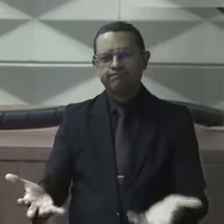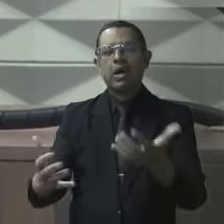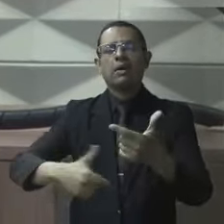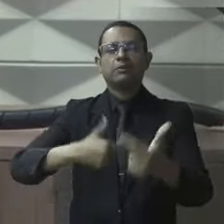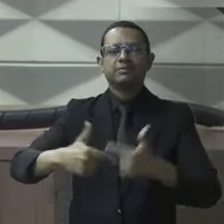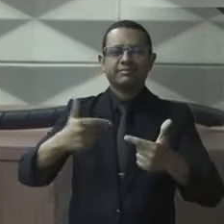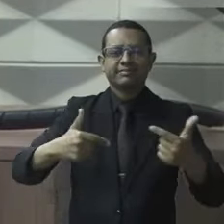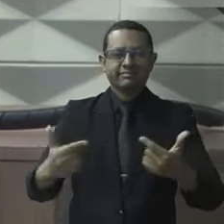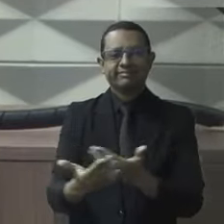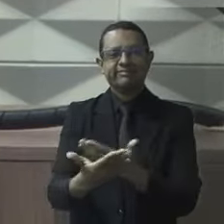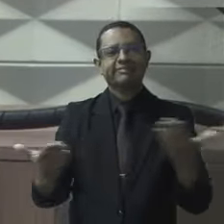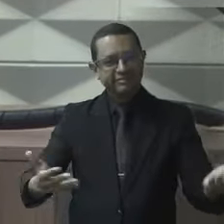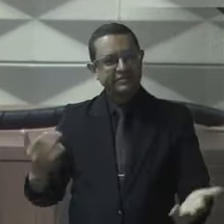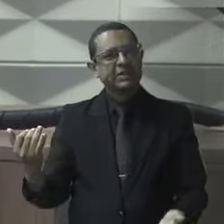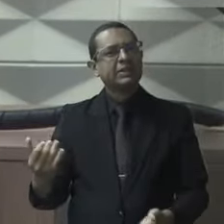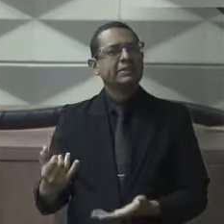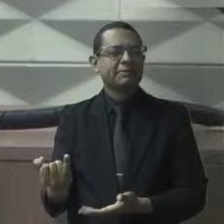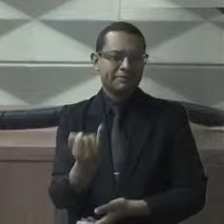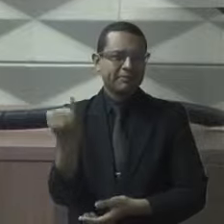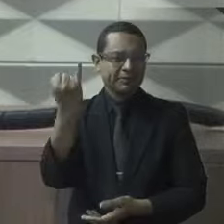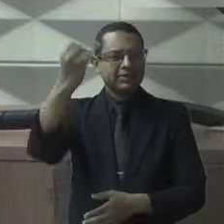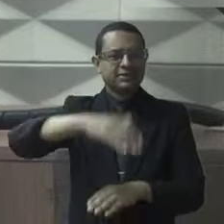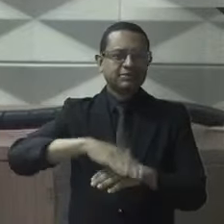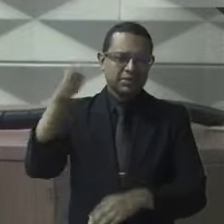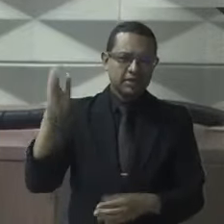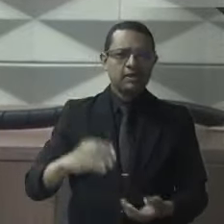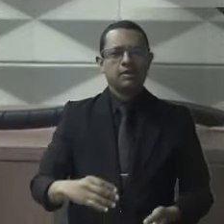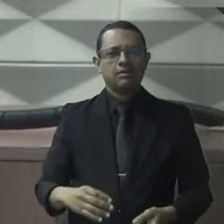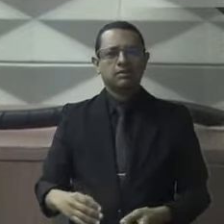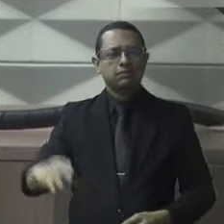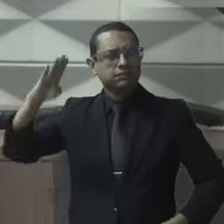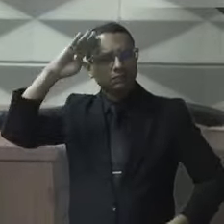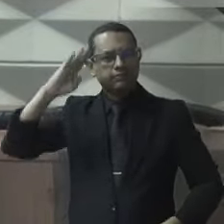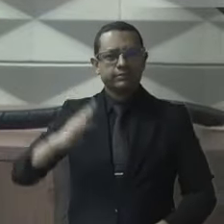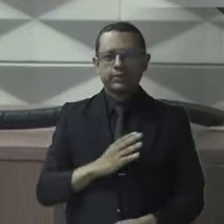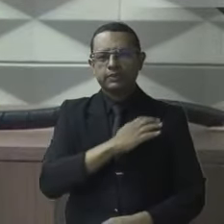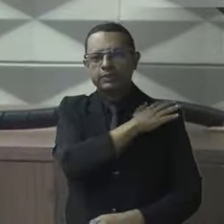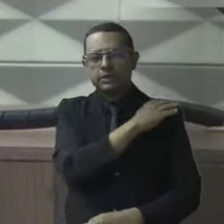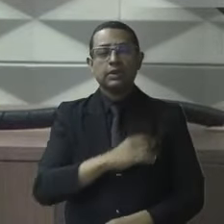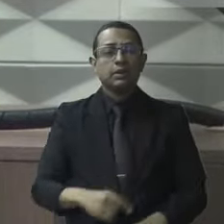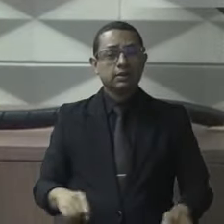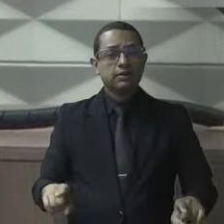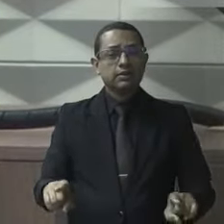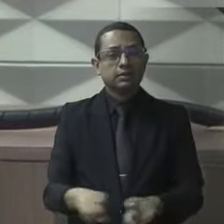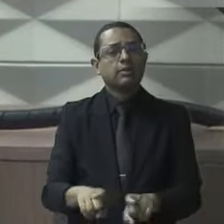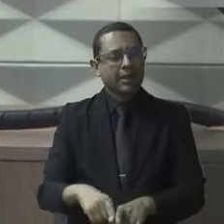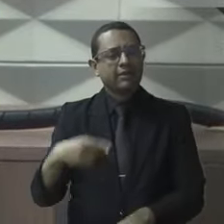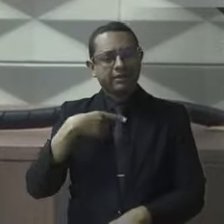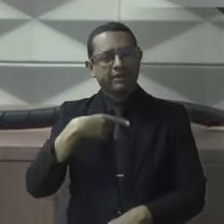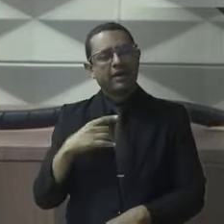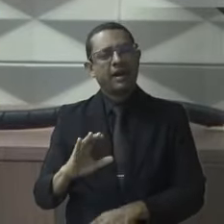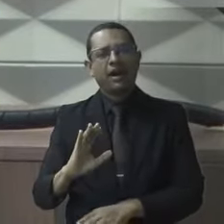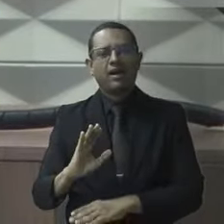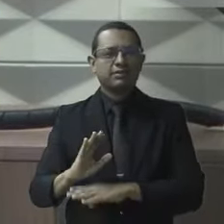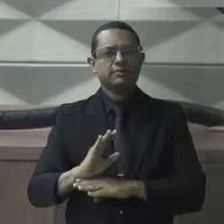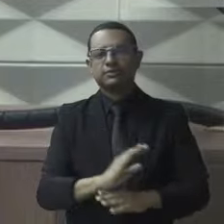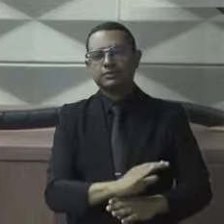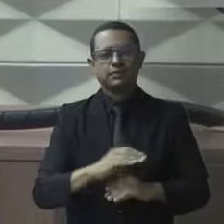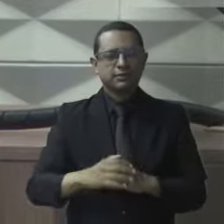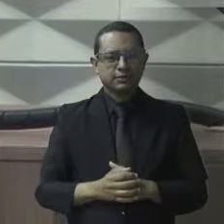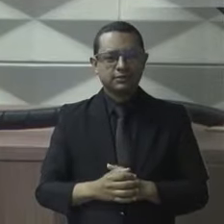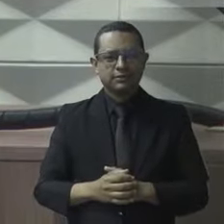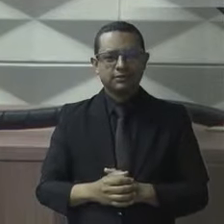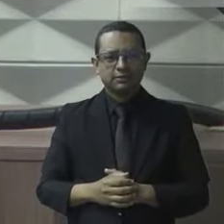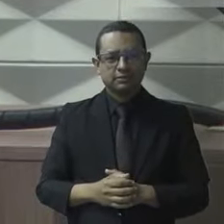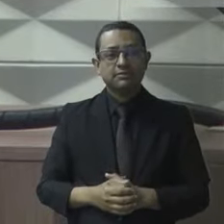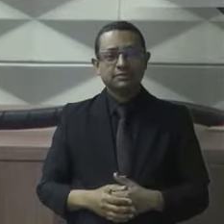deles, que foi um trabalho fundamental, seja do Exército, e aí contamos com a colaboração